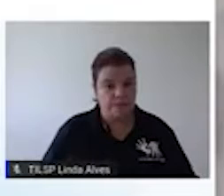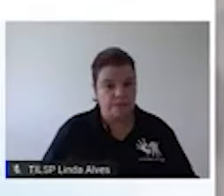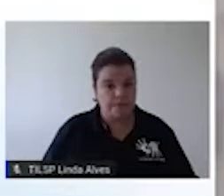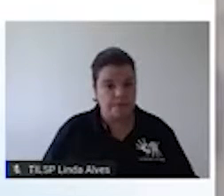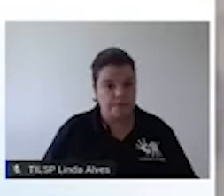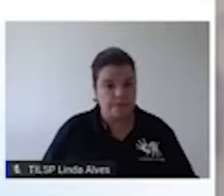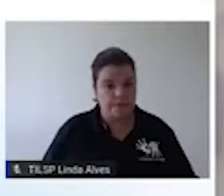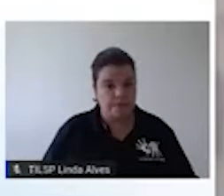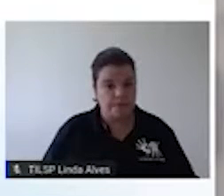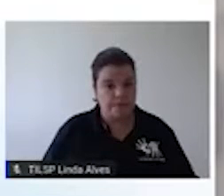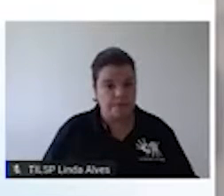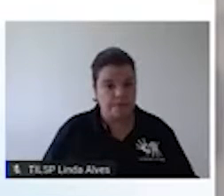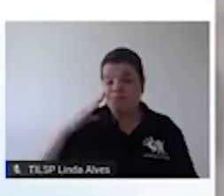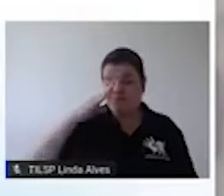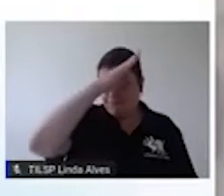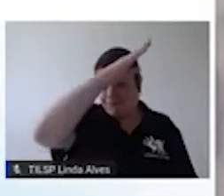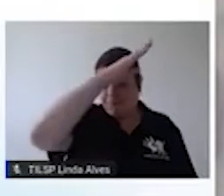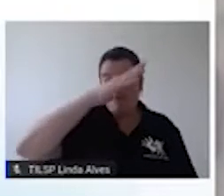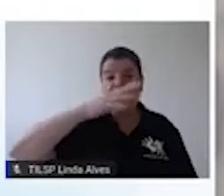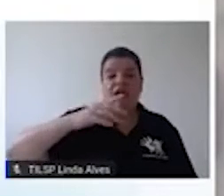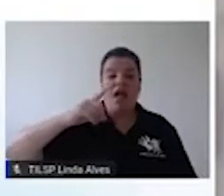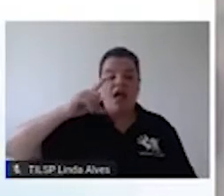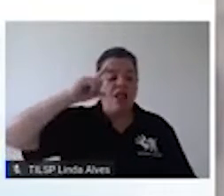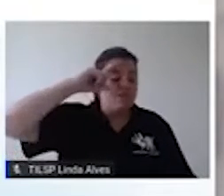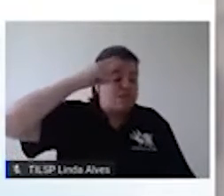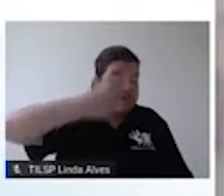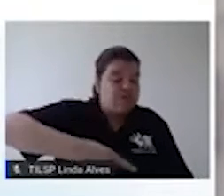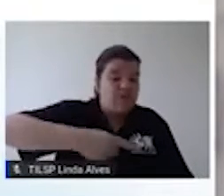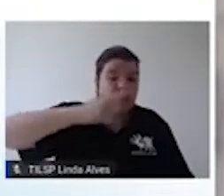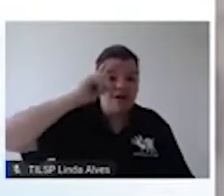muito de cima para baixo, não é? Ela